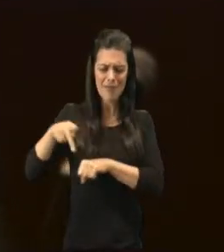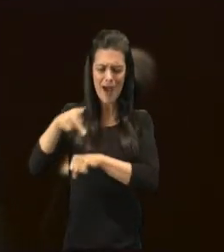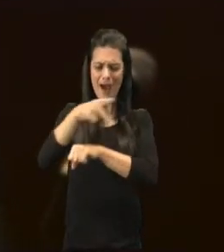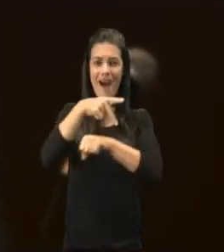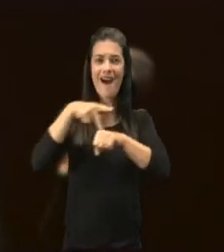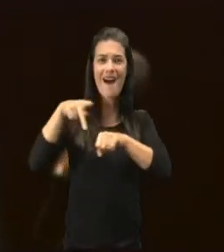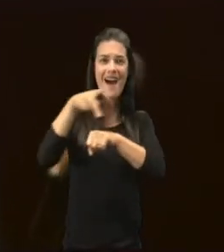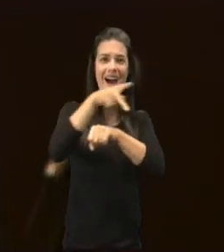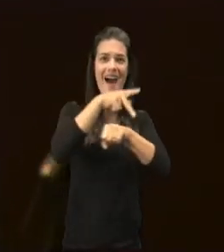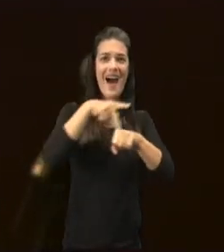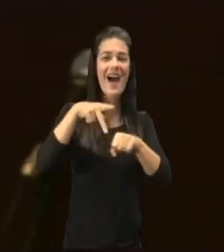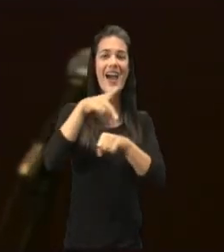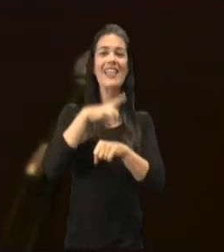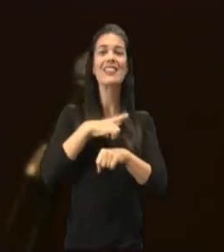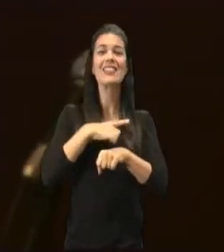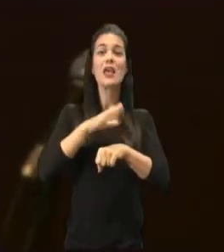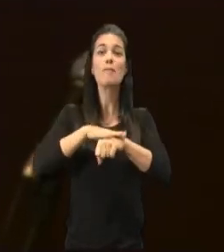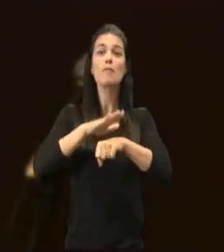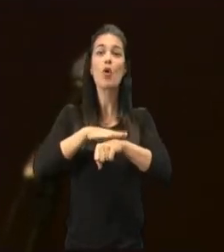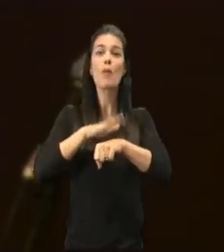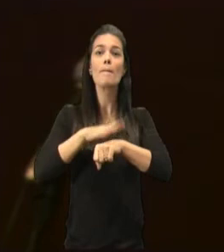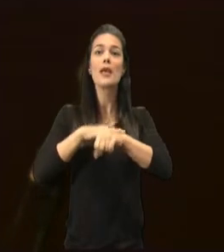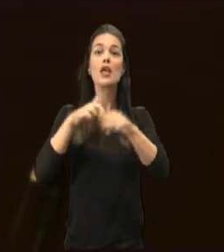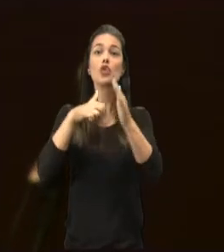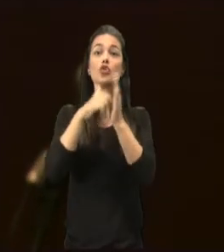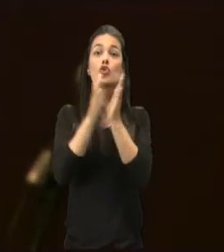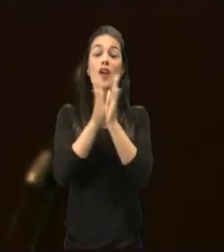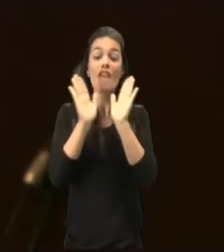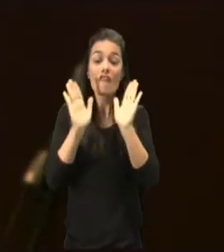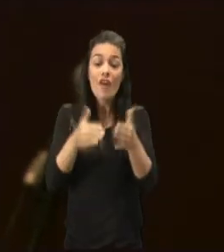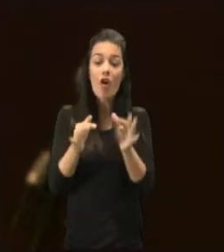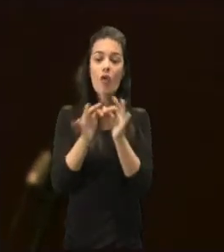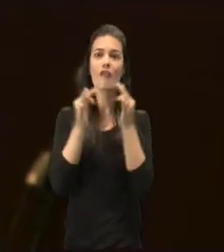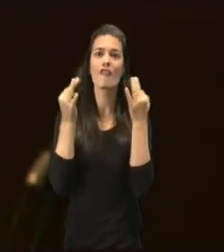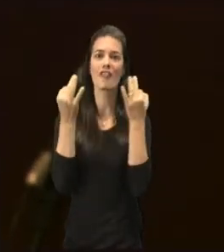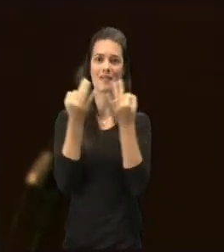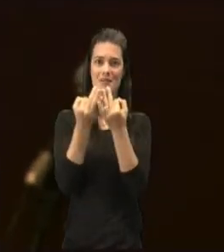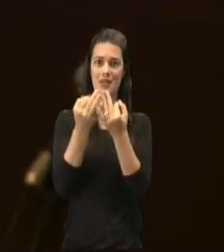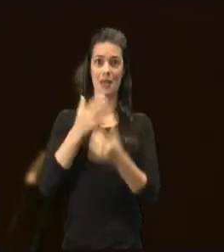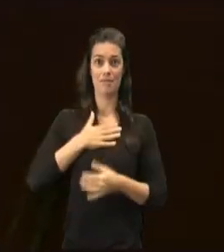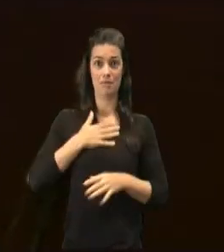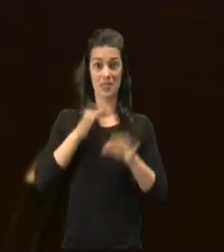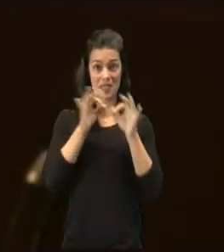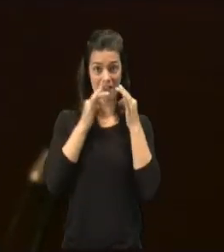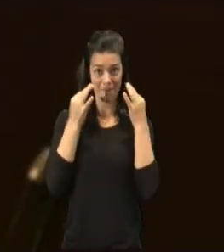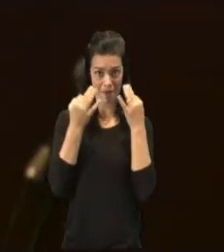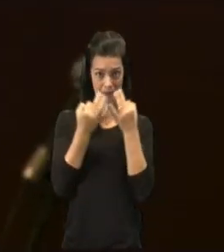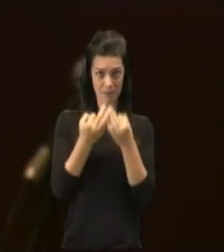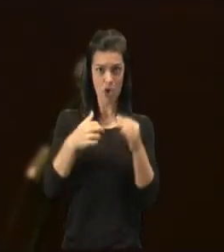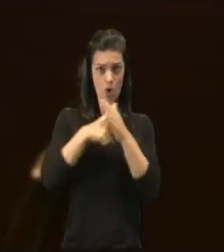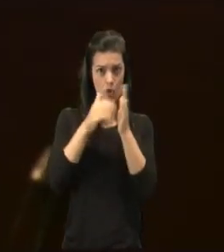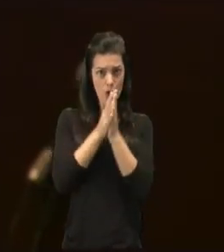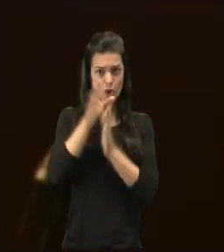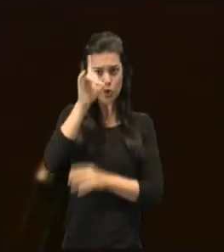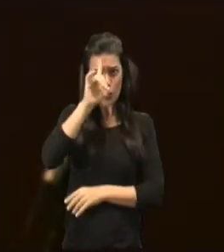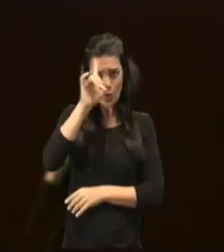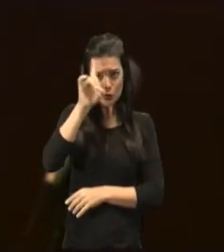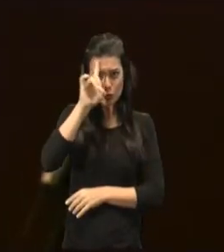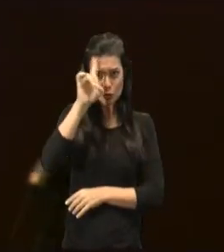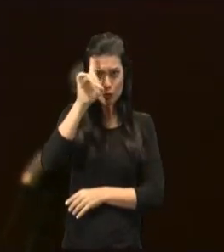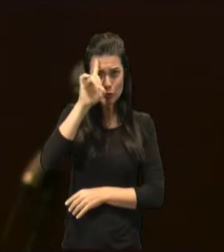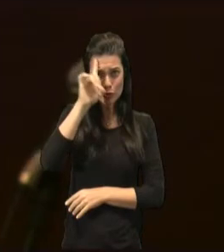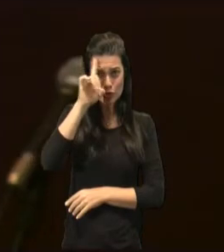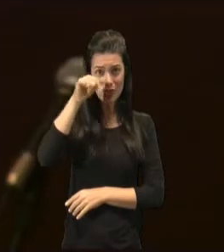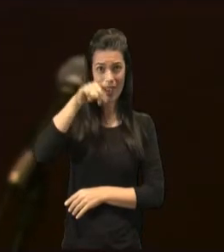o momento de oração pelas famílias. E a minha família tem orado todos os dias pelos pedidos. Aqui em nossa igreja, o